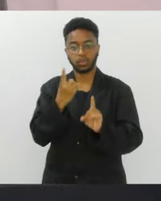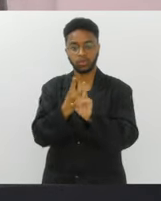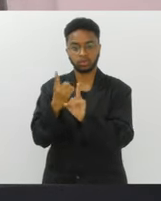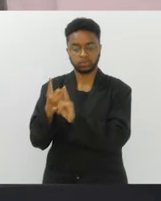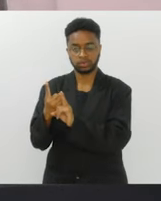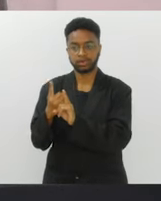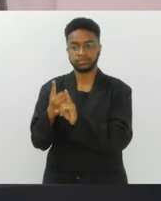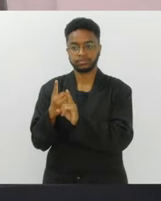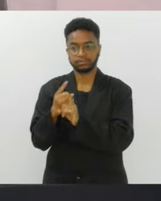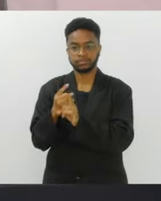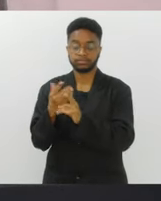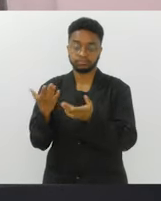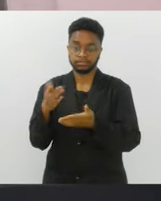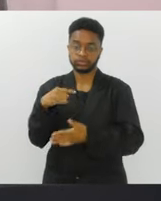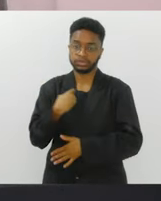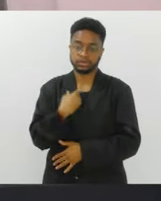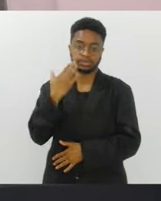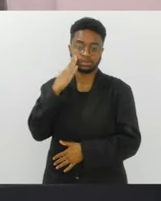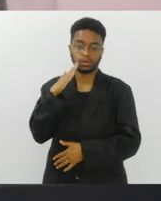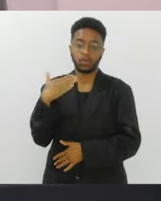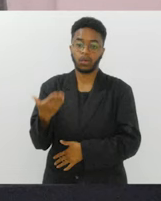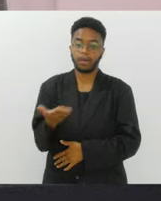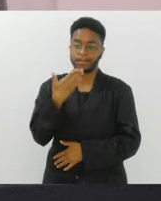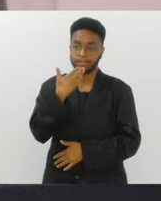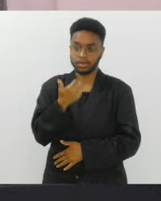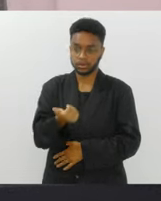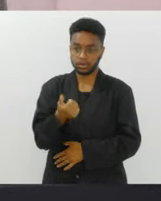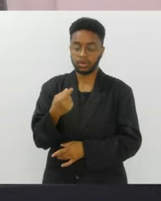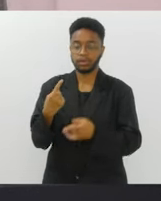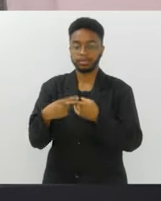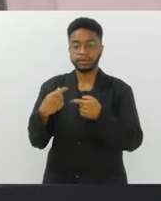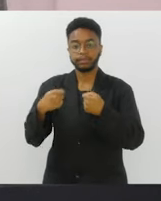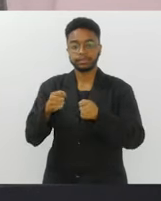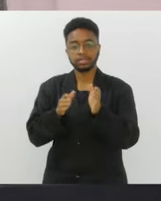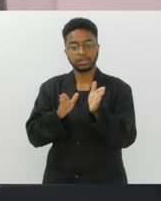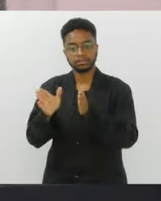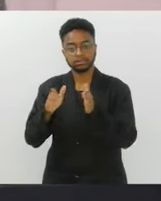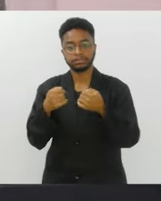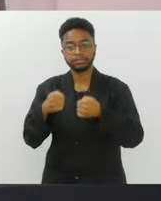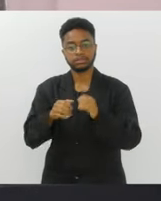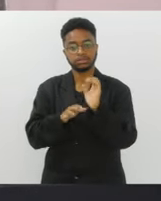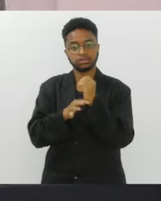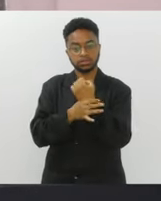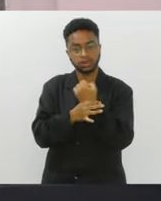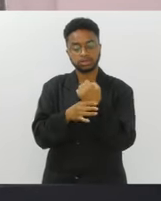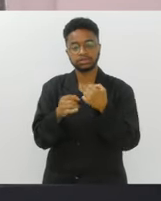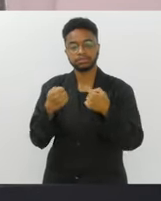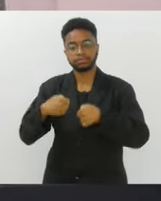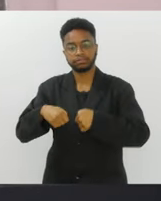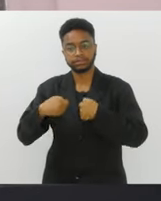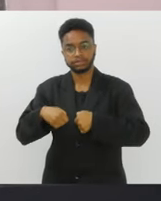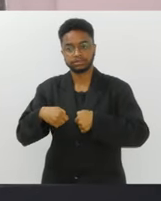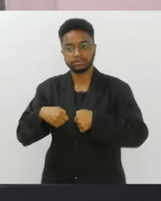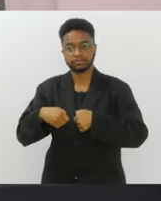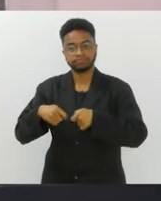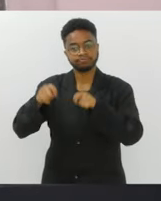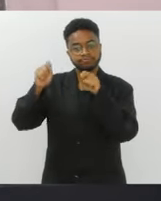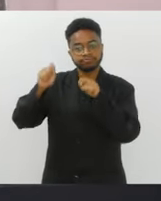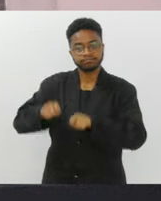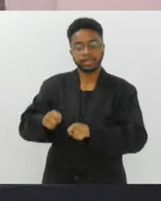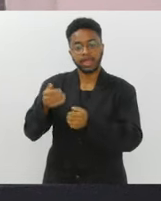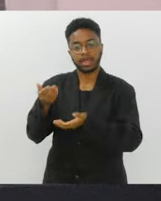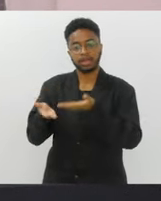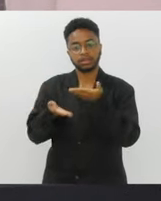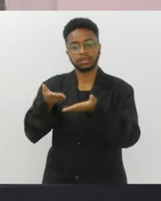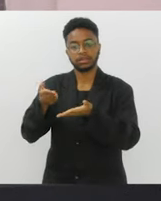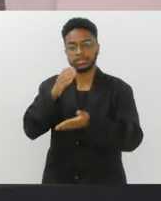gente já sabe qual é, deputado Dionísio, é que o serviço tenha acessibilidade, tenha segurança, tenha capacidade de atender nos